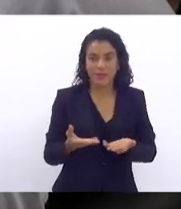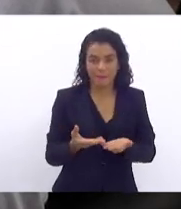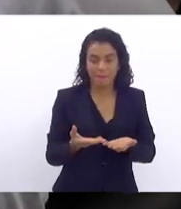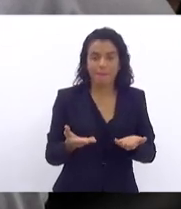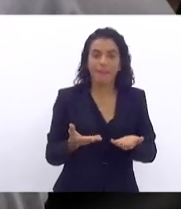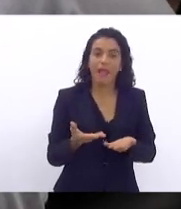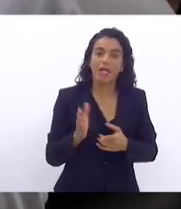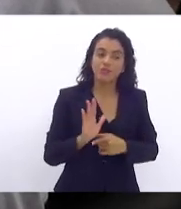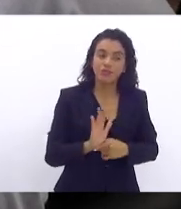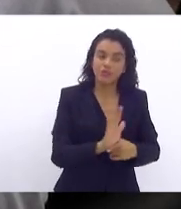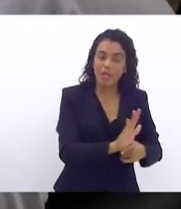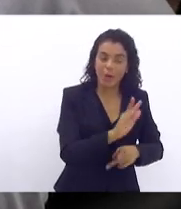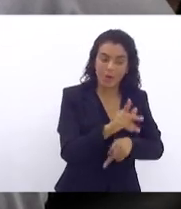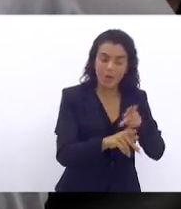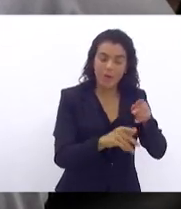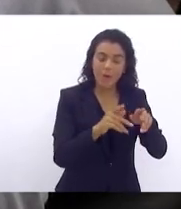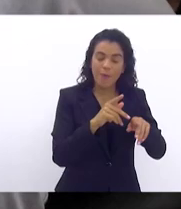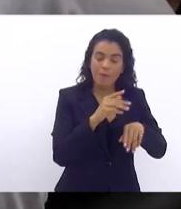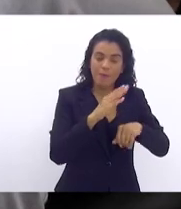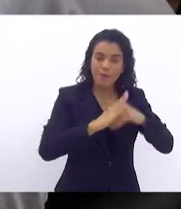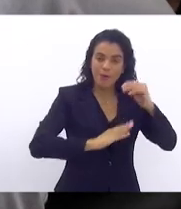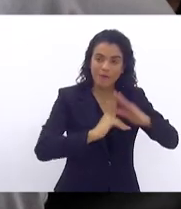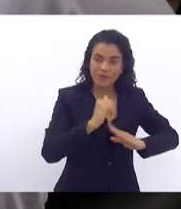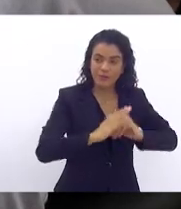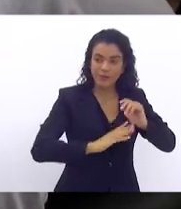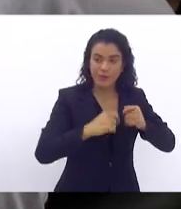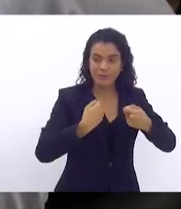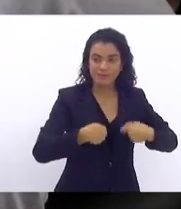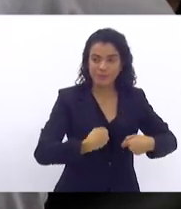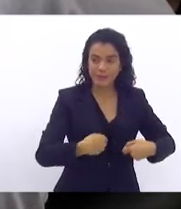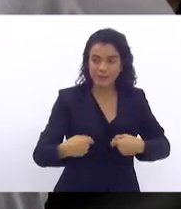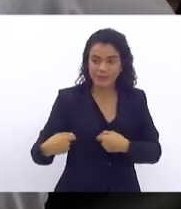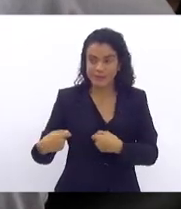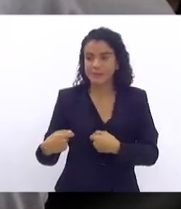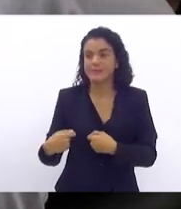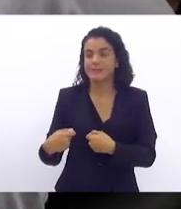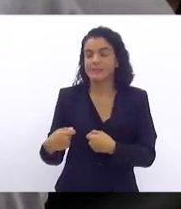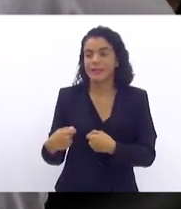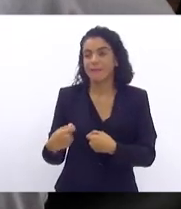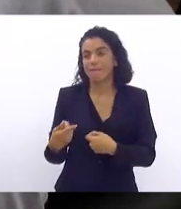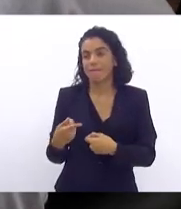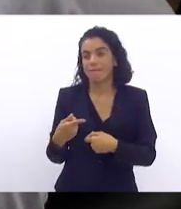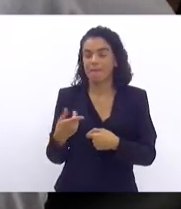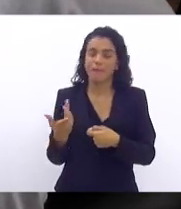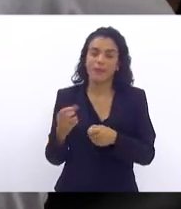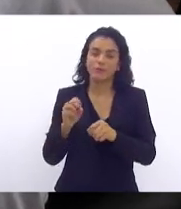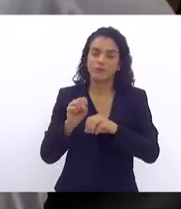você ajudar o profissional que precisa de um pequeno